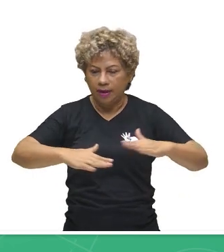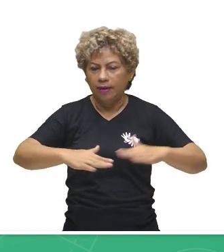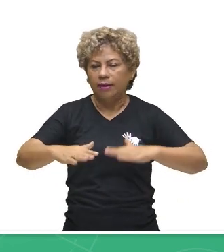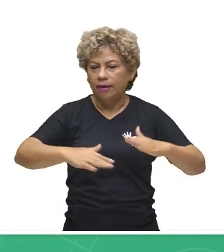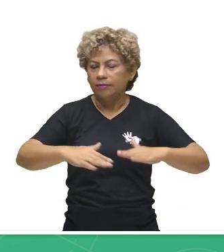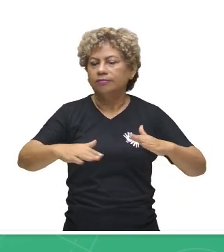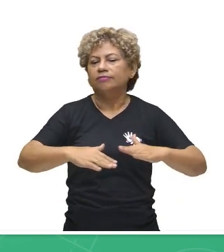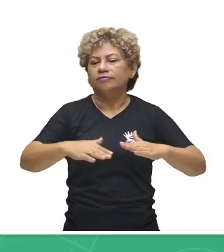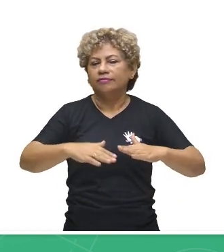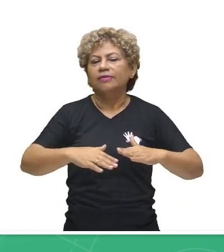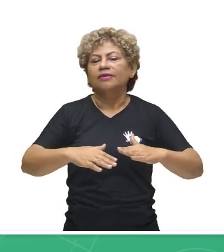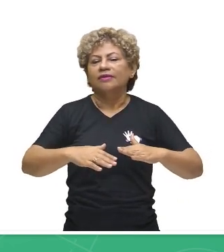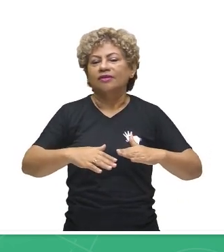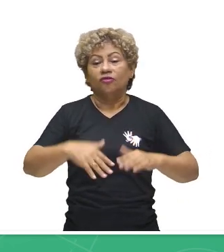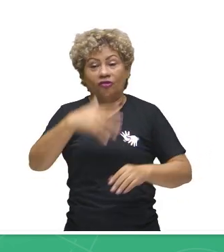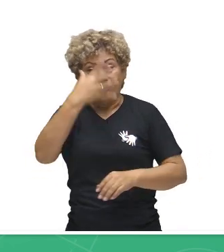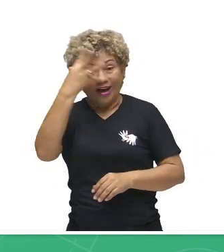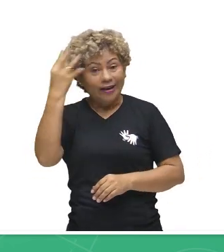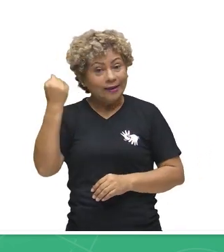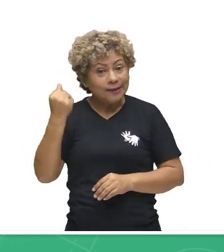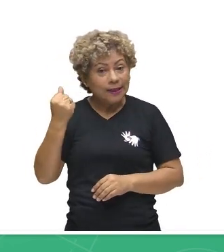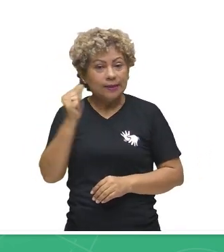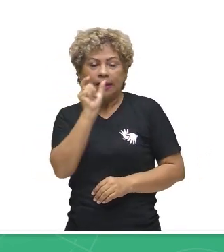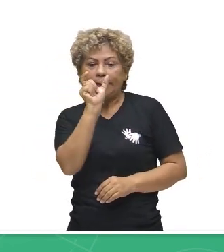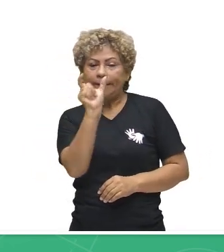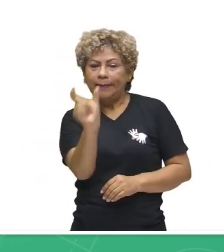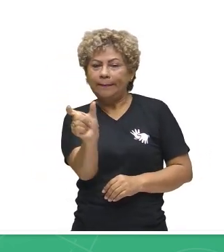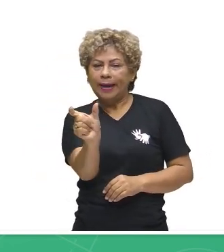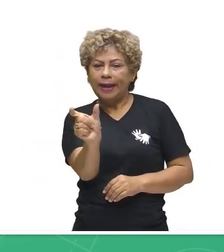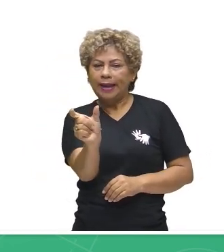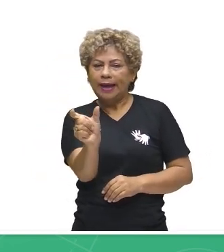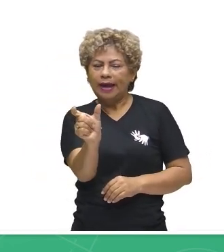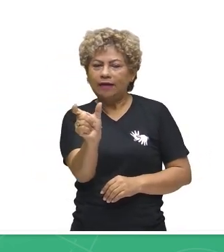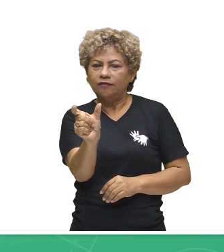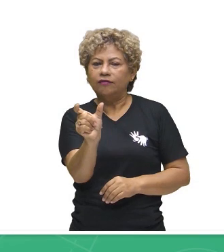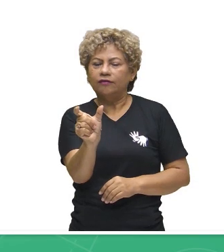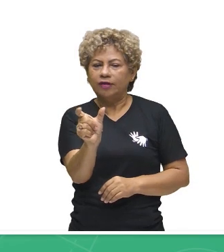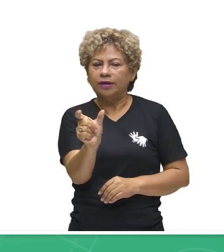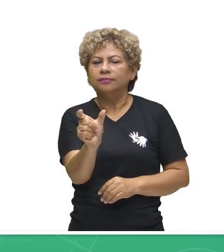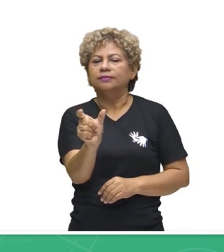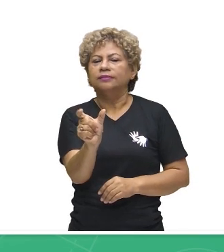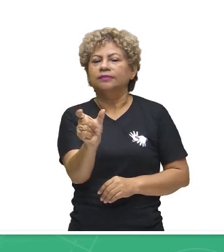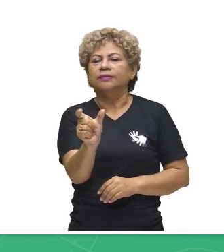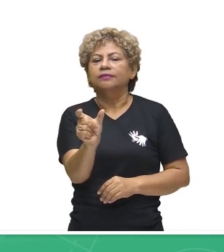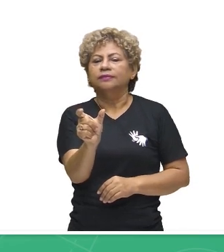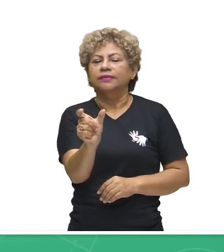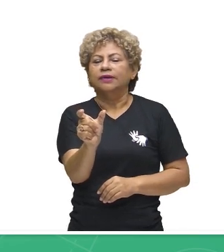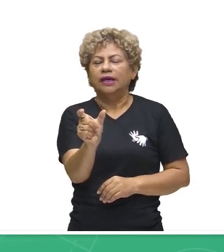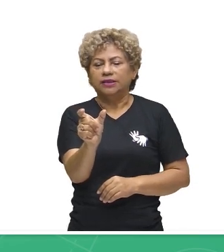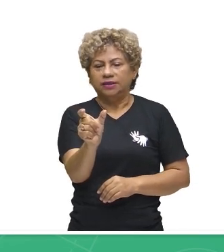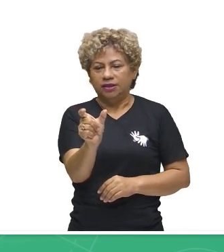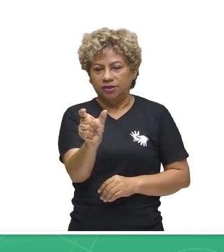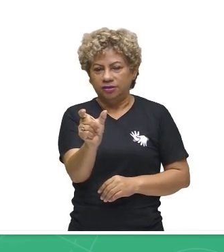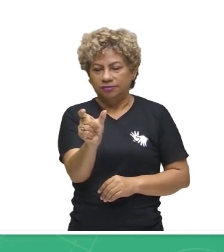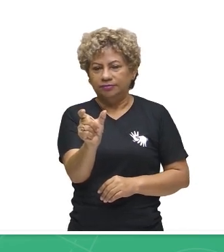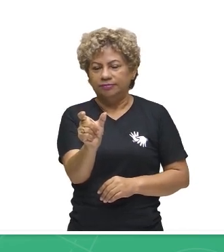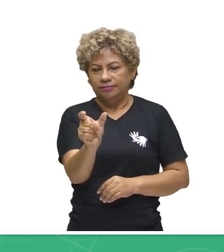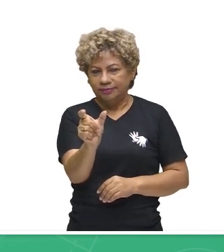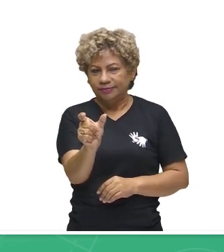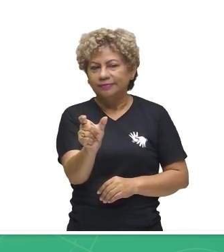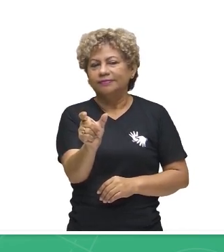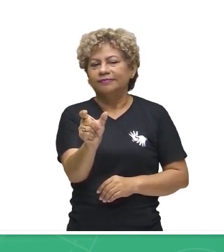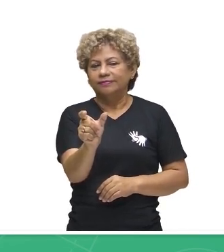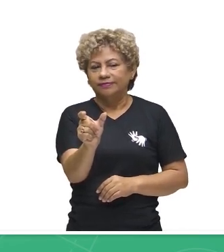movimento retrógrado. Toda vez que eu tiver uma função decrescente, nós vamos ter,